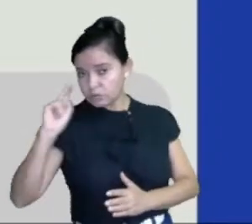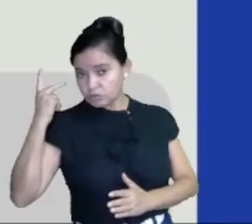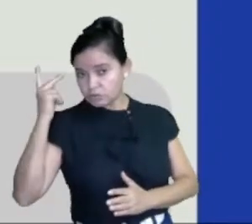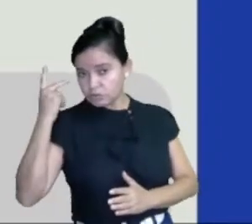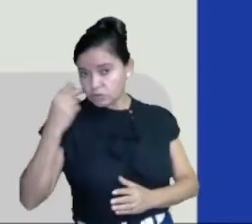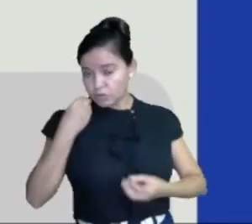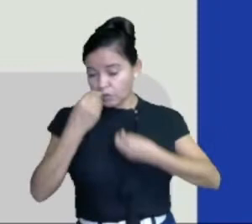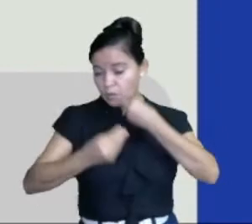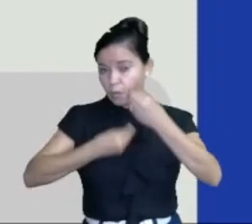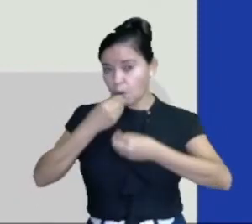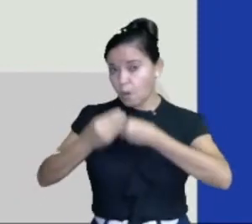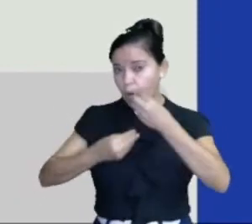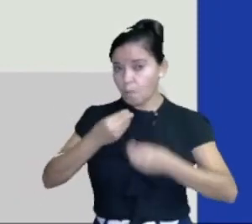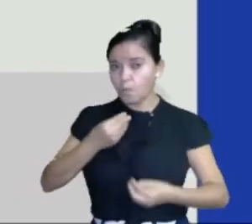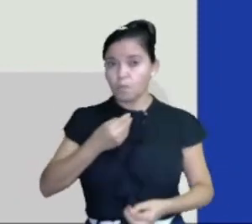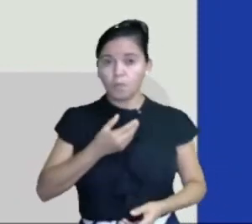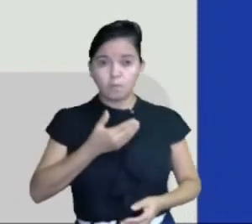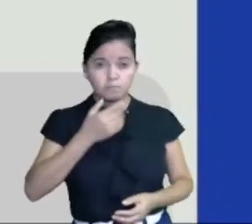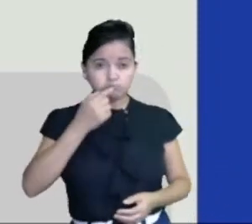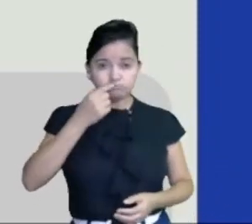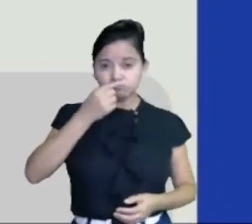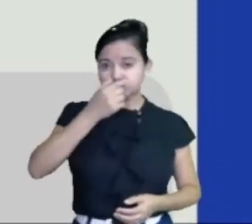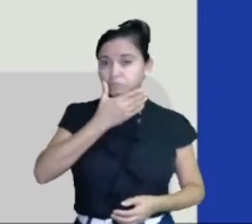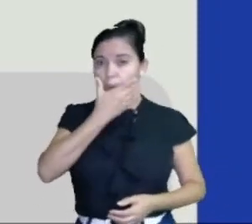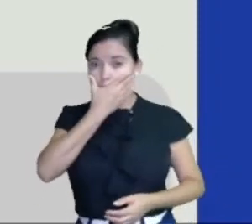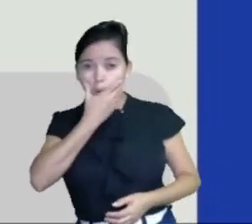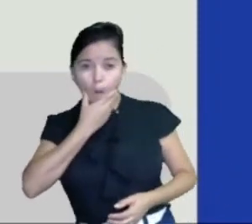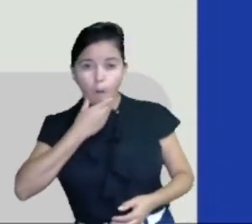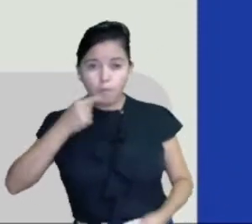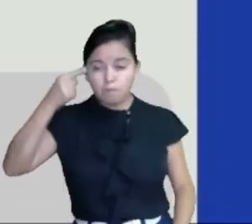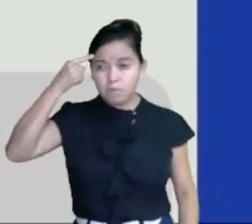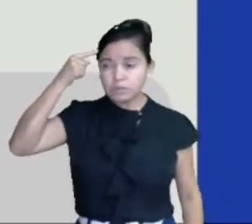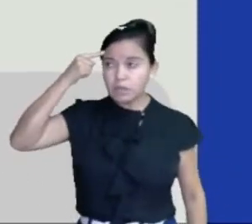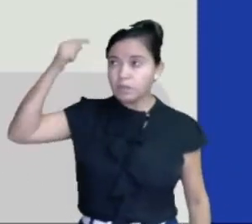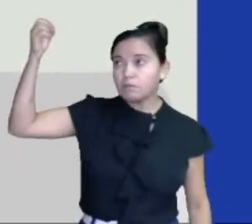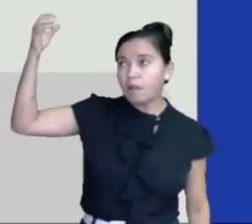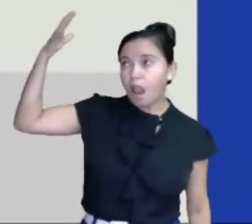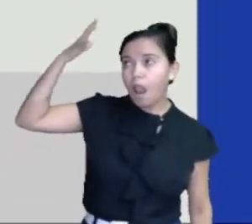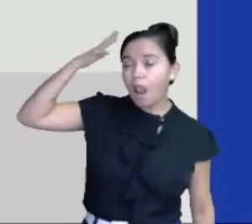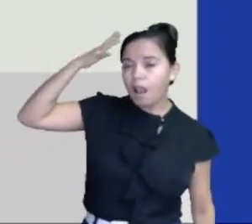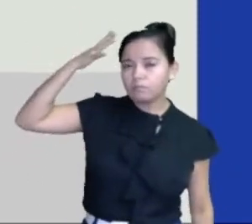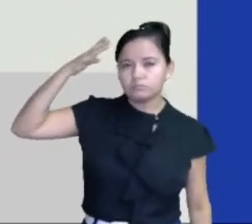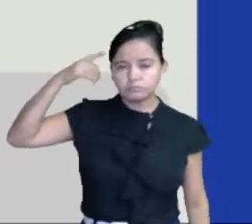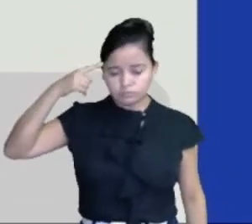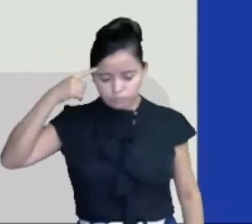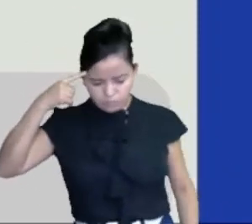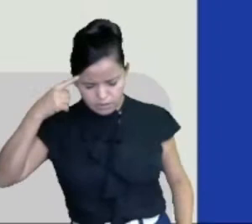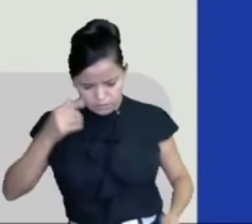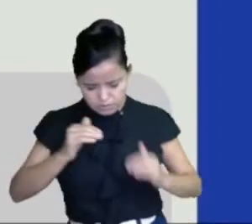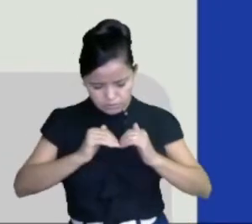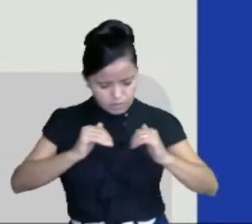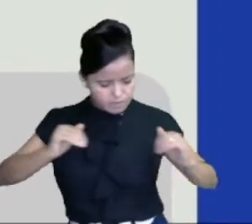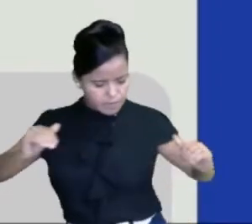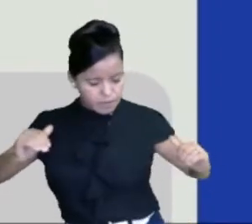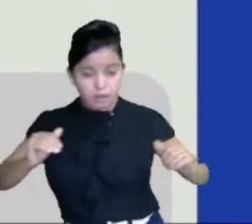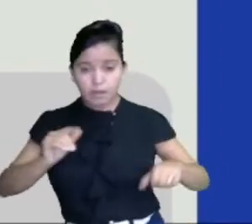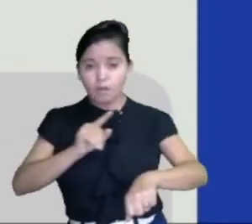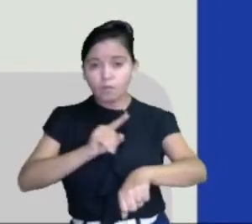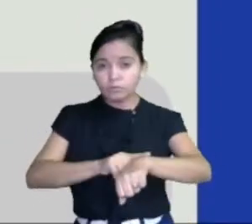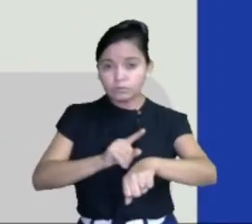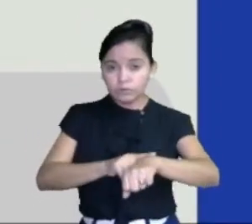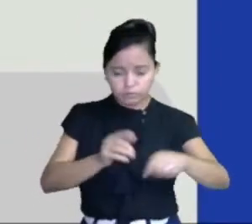como os pensadores iluministas, eles começam a dividir os tempos históricos e